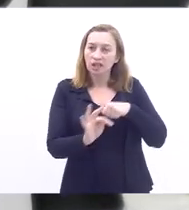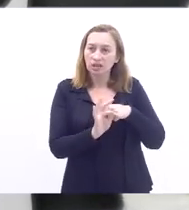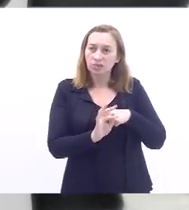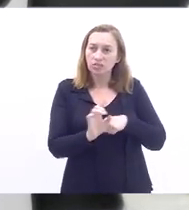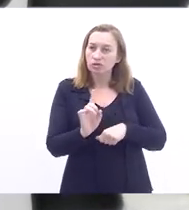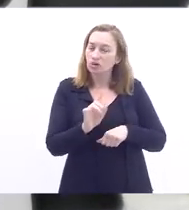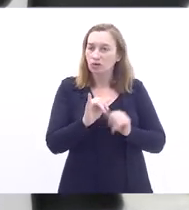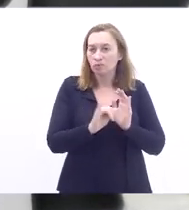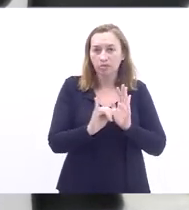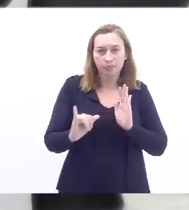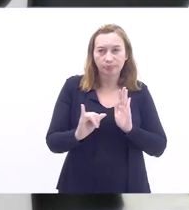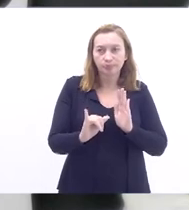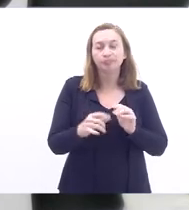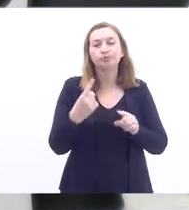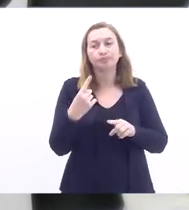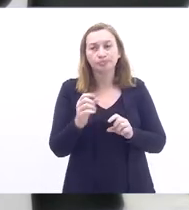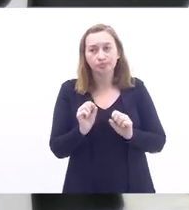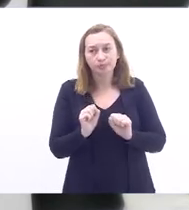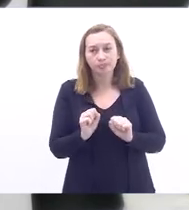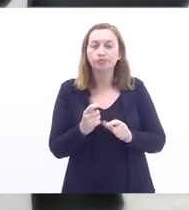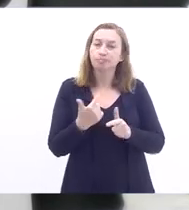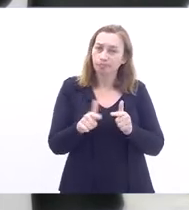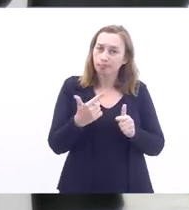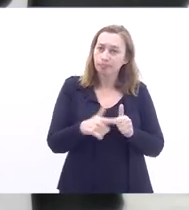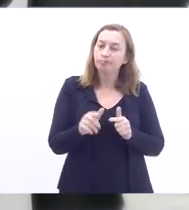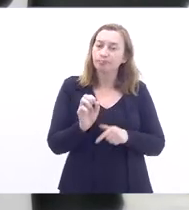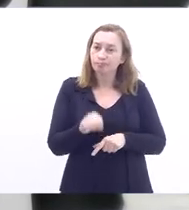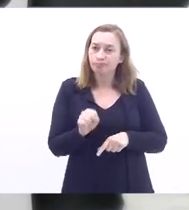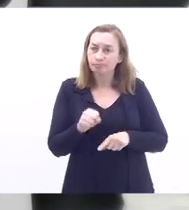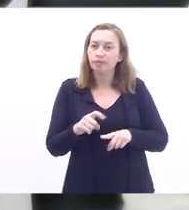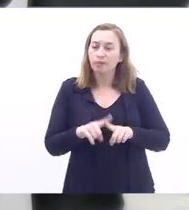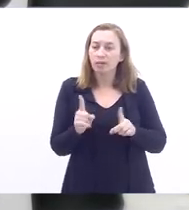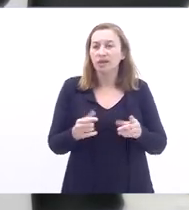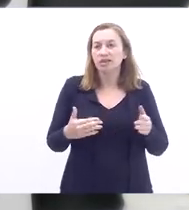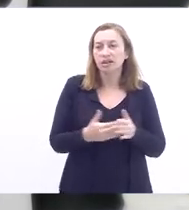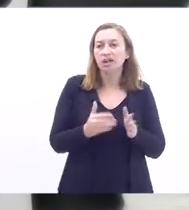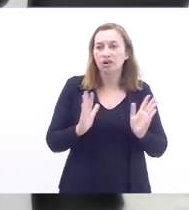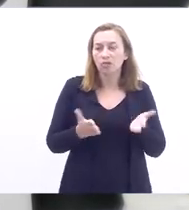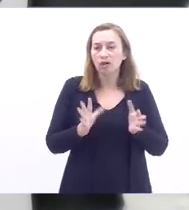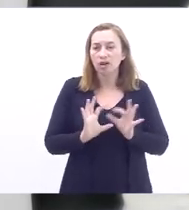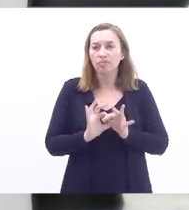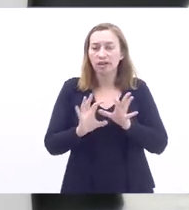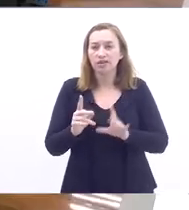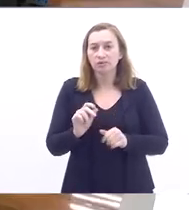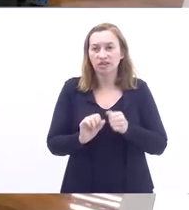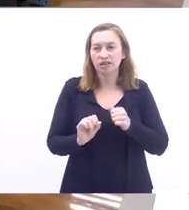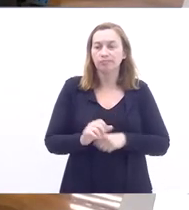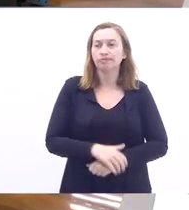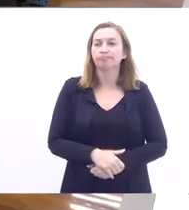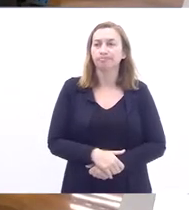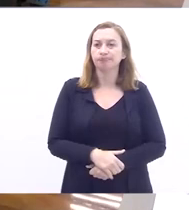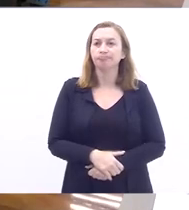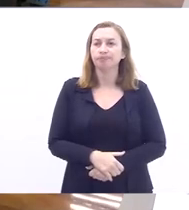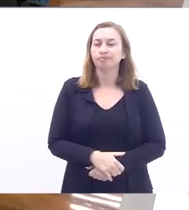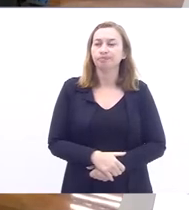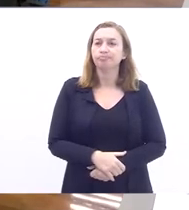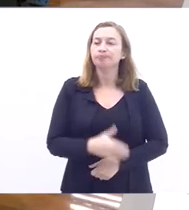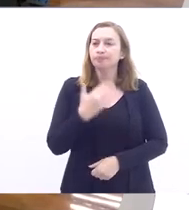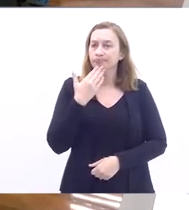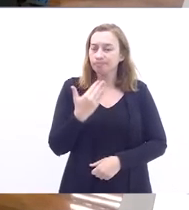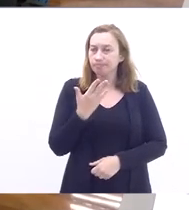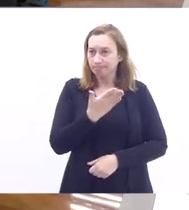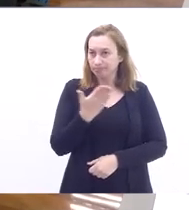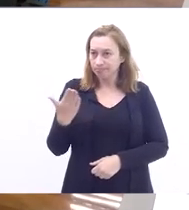foi para a publicação o que poder ser um problema mas o que temos até agora é a permissão para poder fazer Eu gostaria de